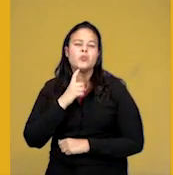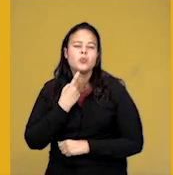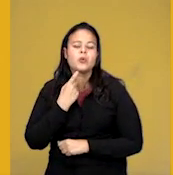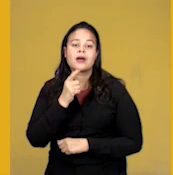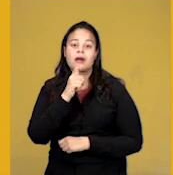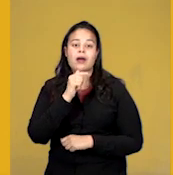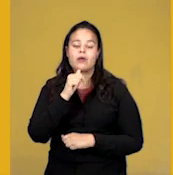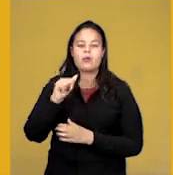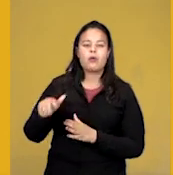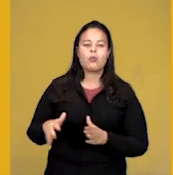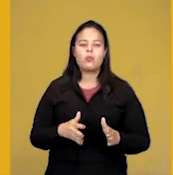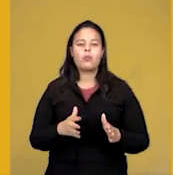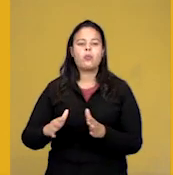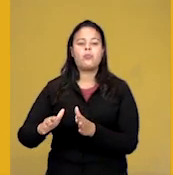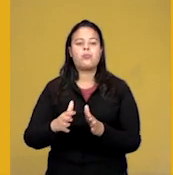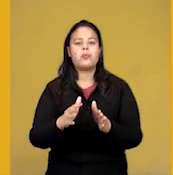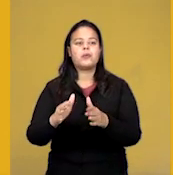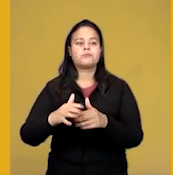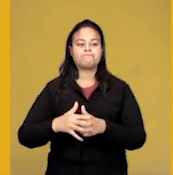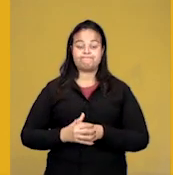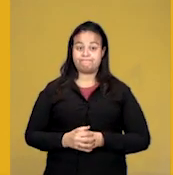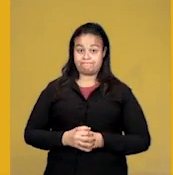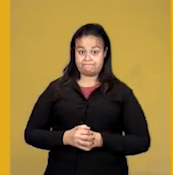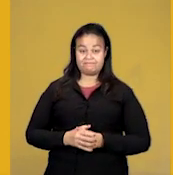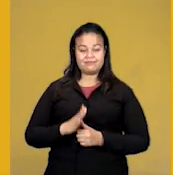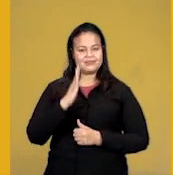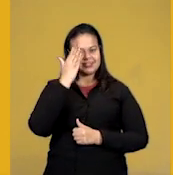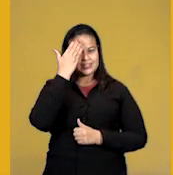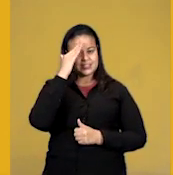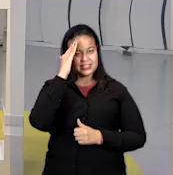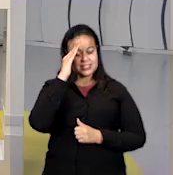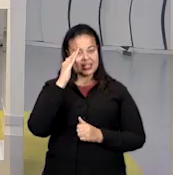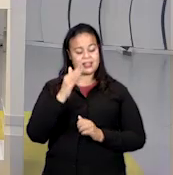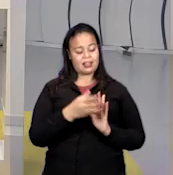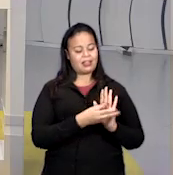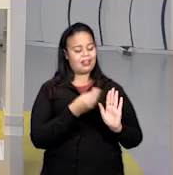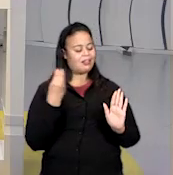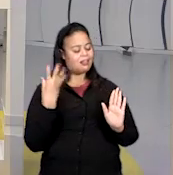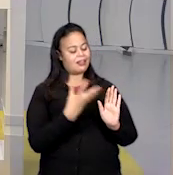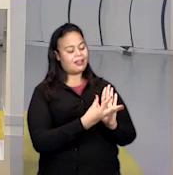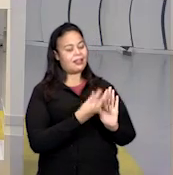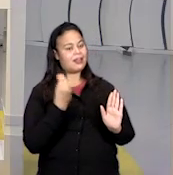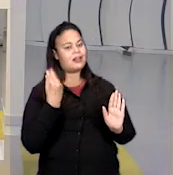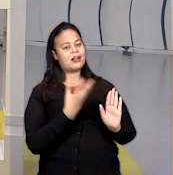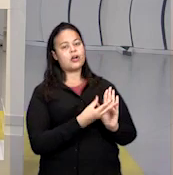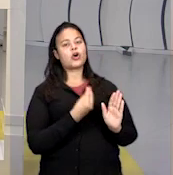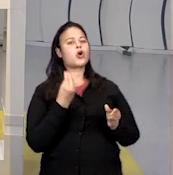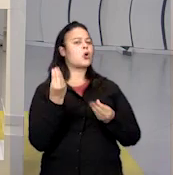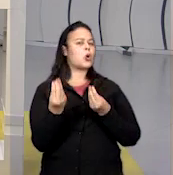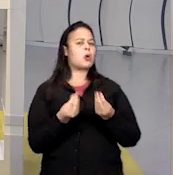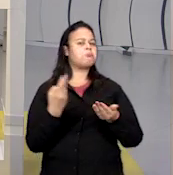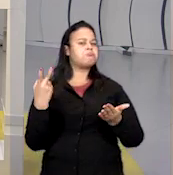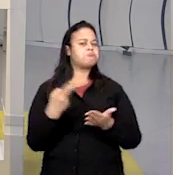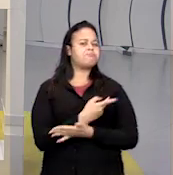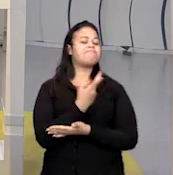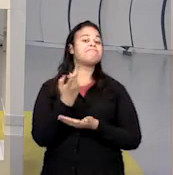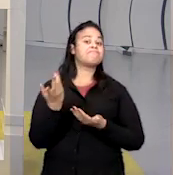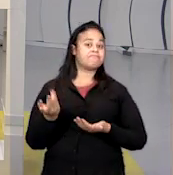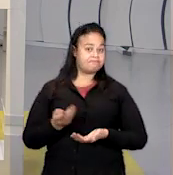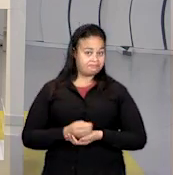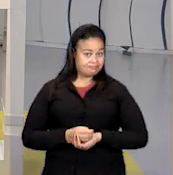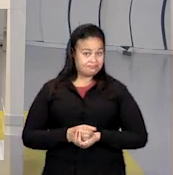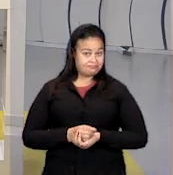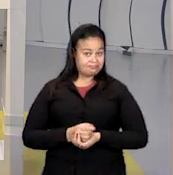água. Bom, vamos entender nos próximos slides como que esses impactos acontecem, qual